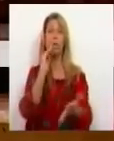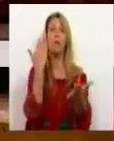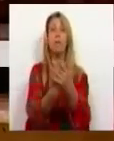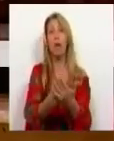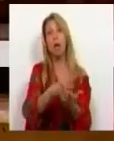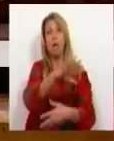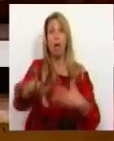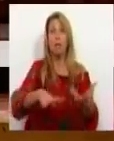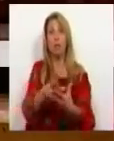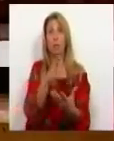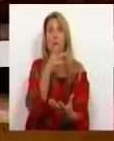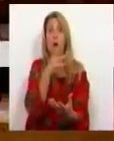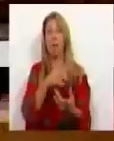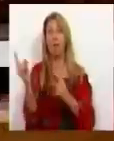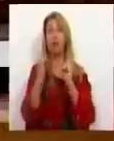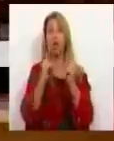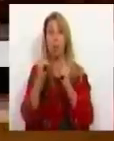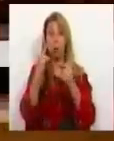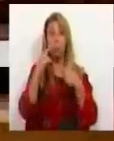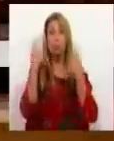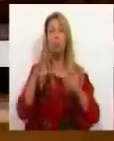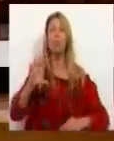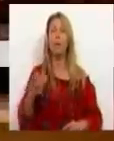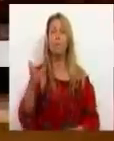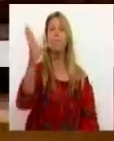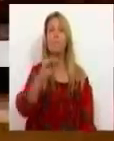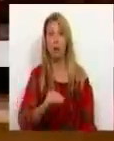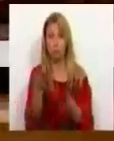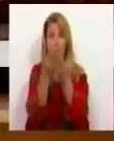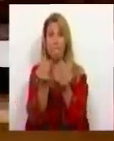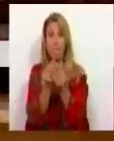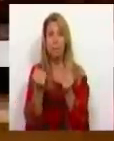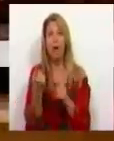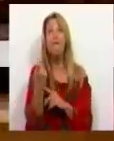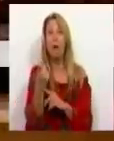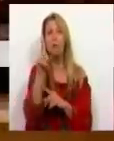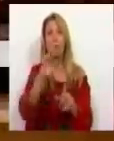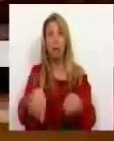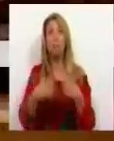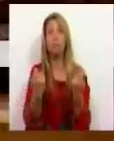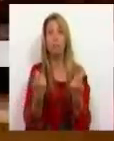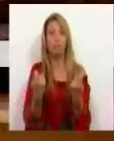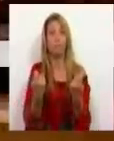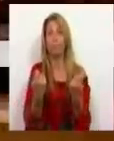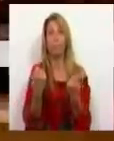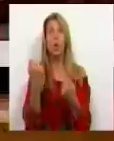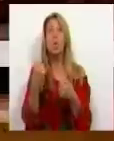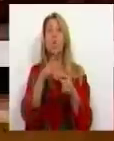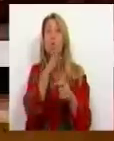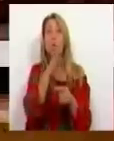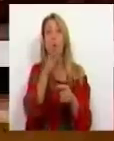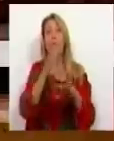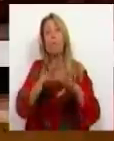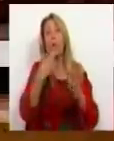públicos neste país. Mais, além da falta de material, acrescem ainda as avarias dos comboios pelas mais variadas